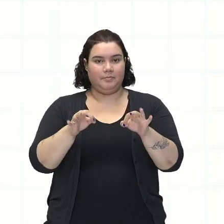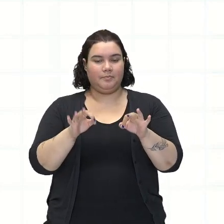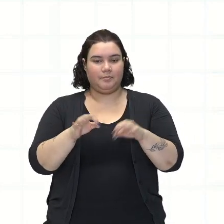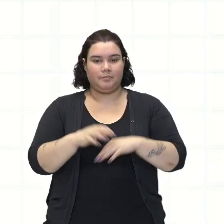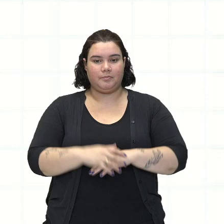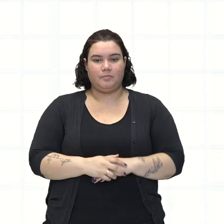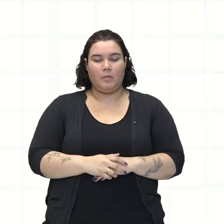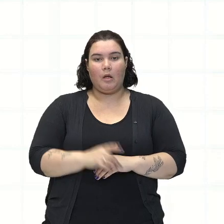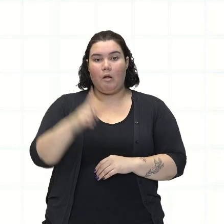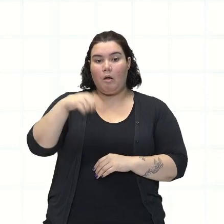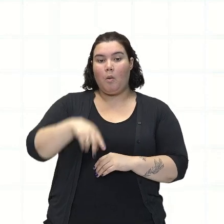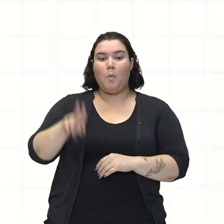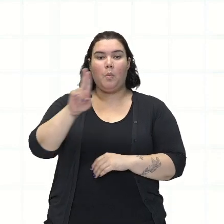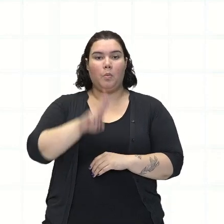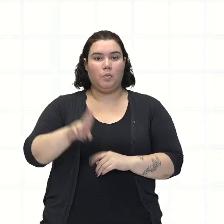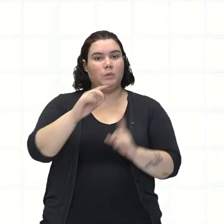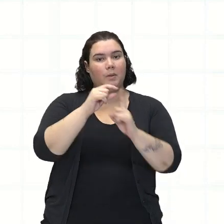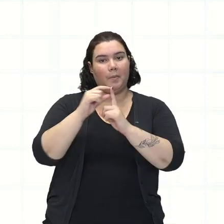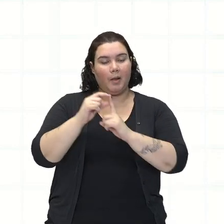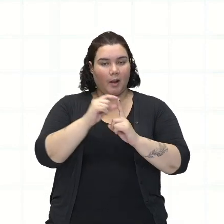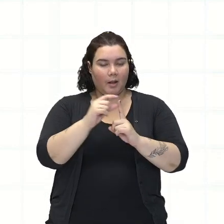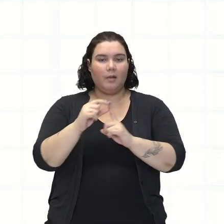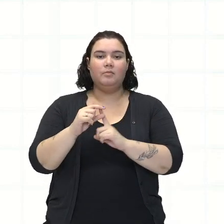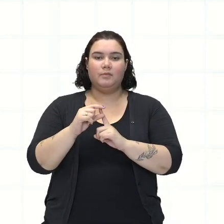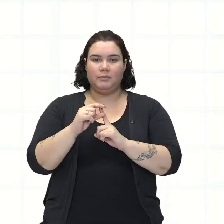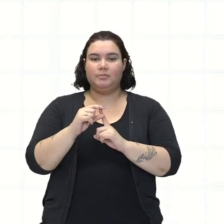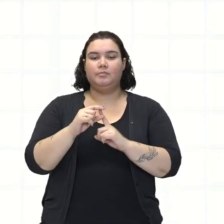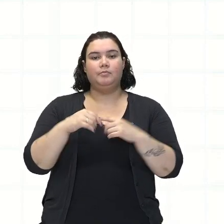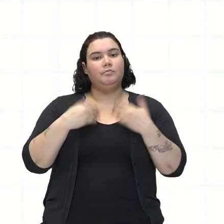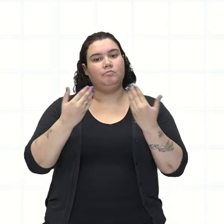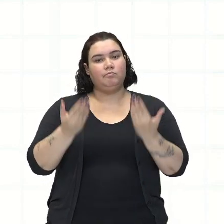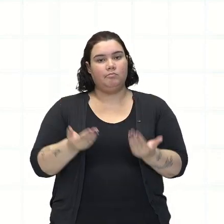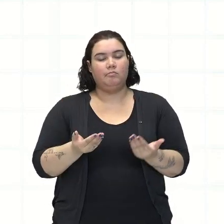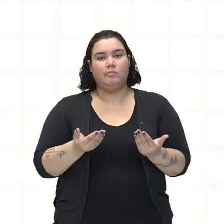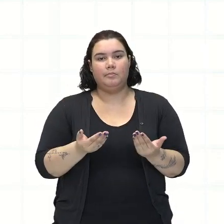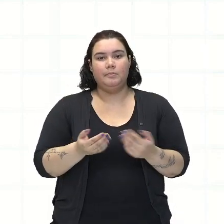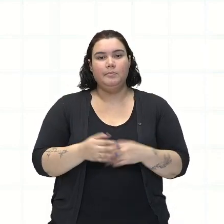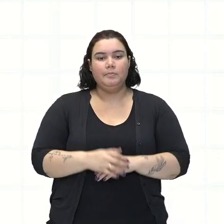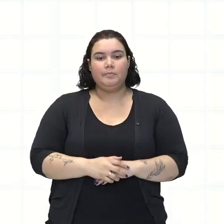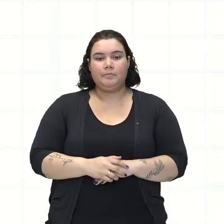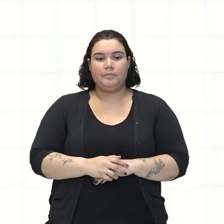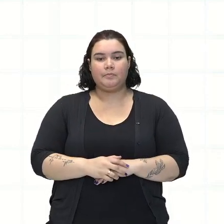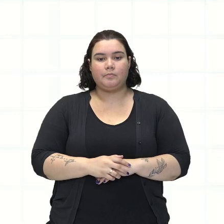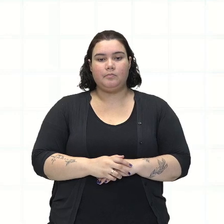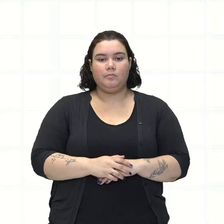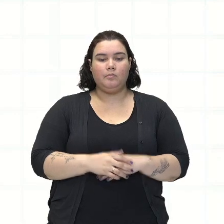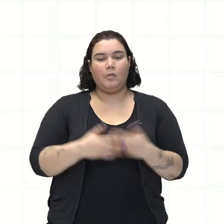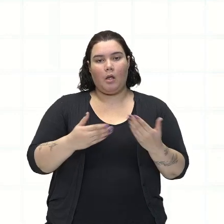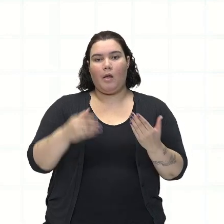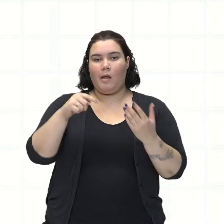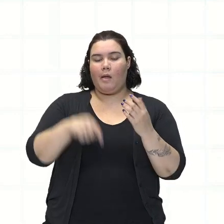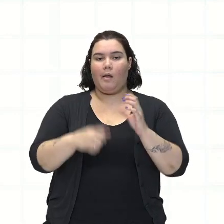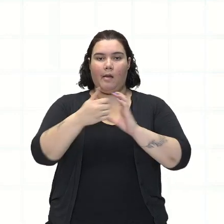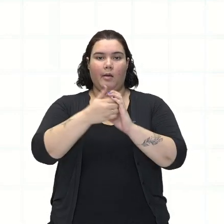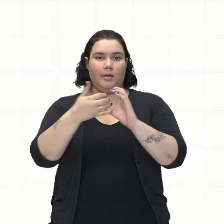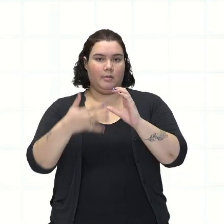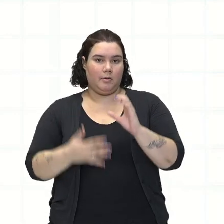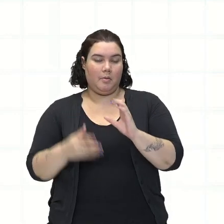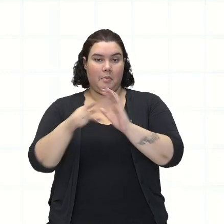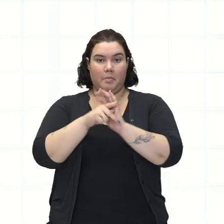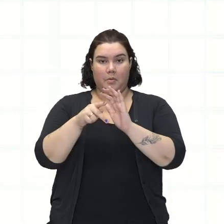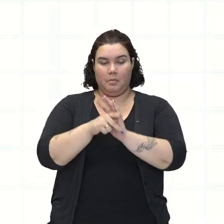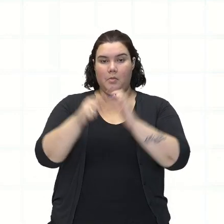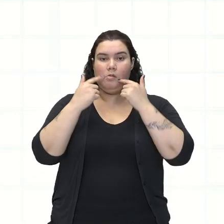está utilizando palavras. E utilizando palavras, eu caracterizo essa